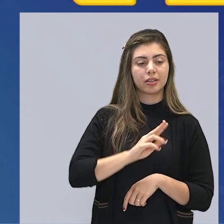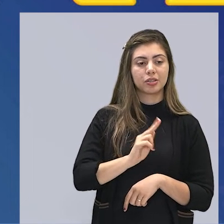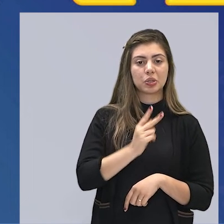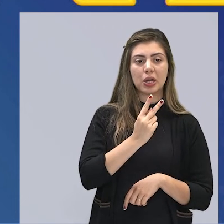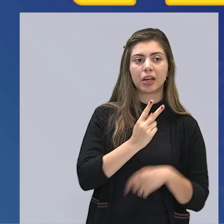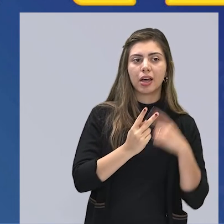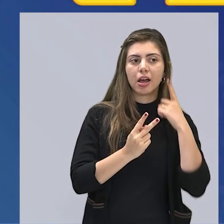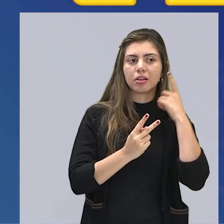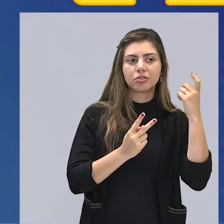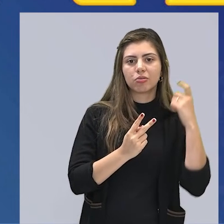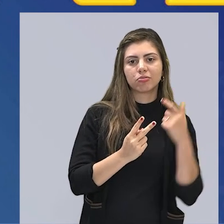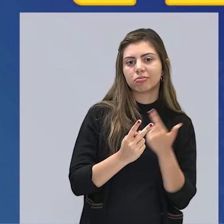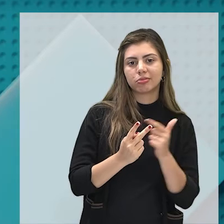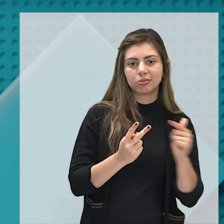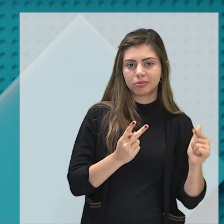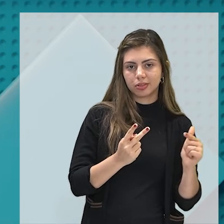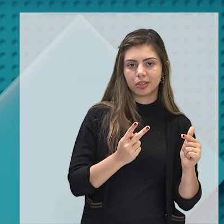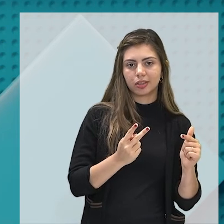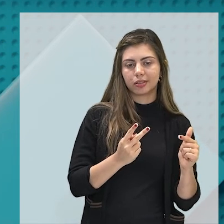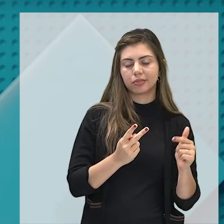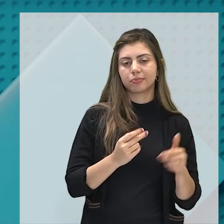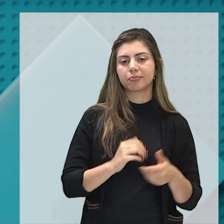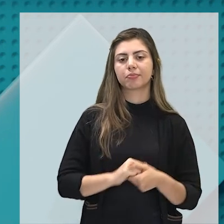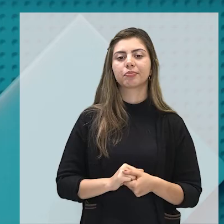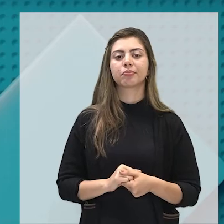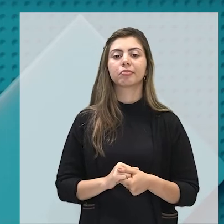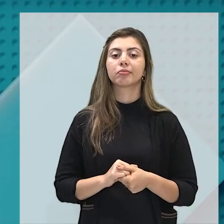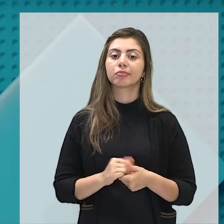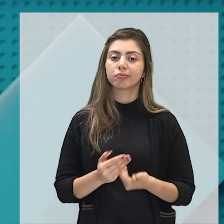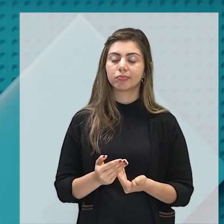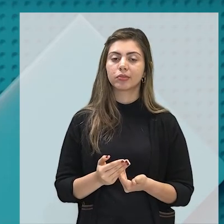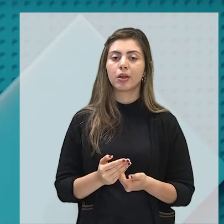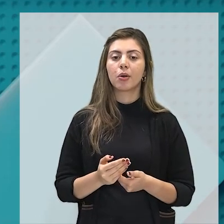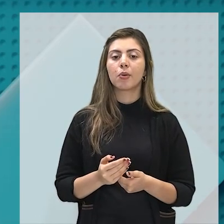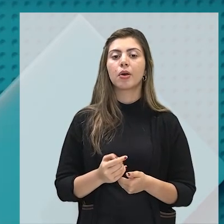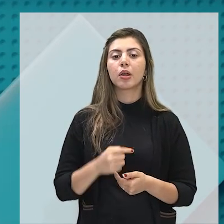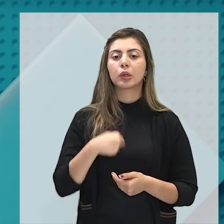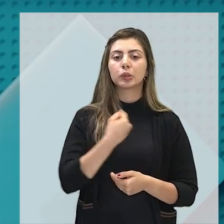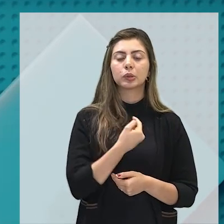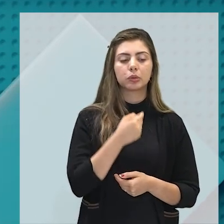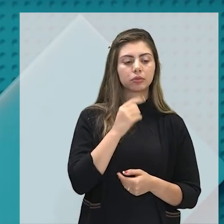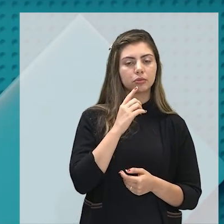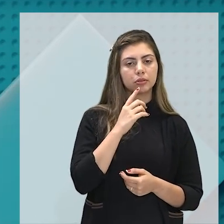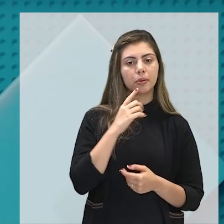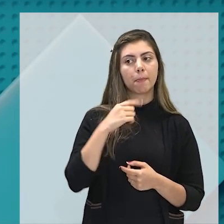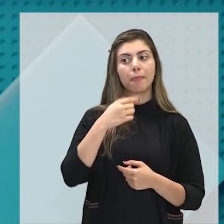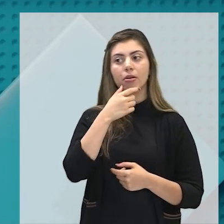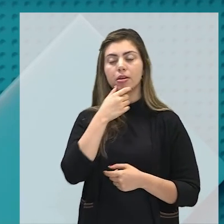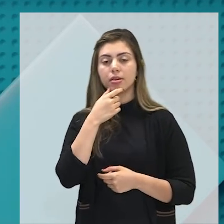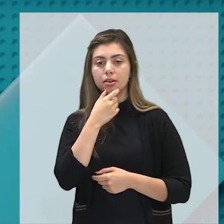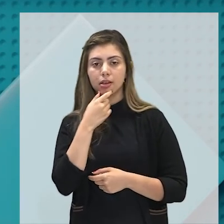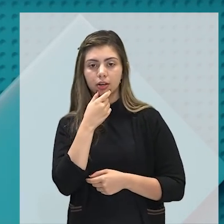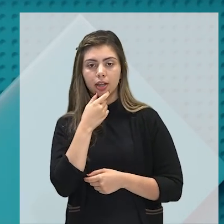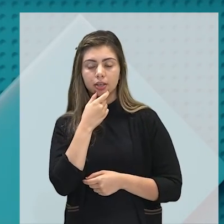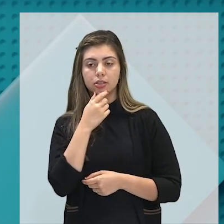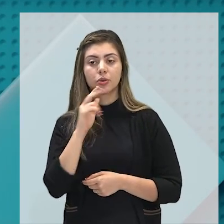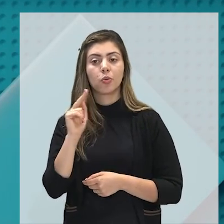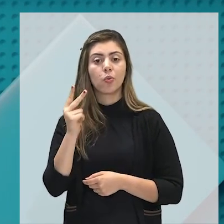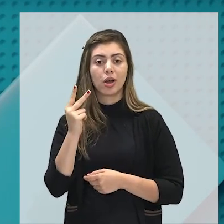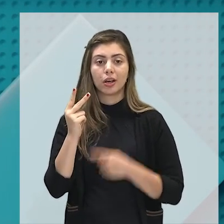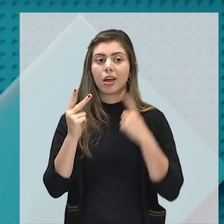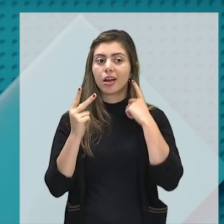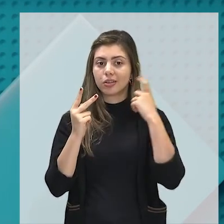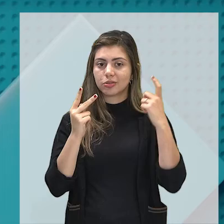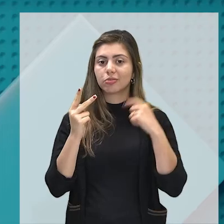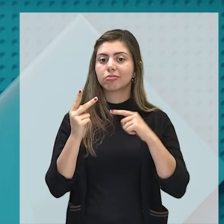tem som, tá certo? Então, o H na língua portuguesa não tem som, a gente sempre chama atenção para a língua inglesa. O H na língua inglesa ele tem